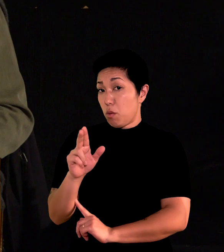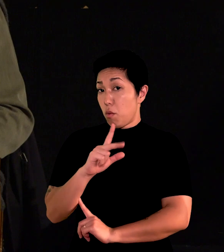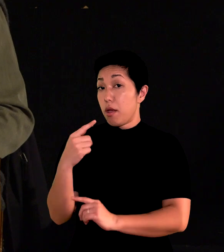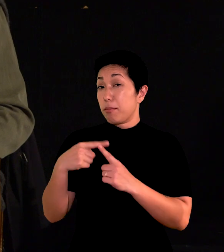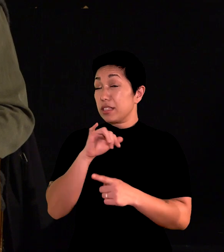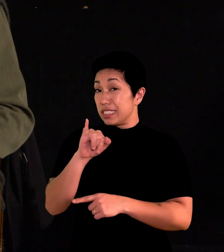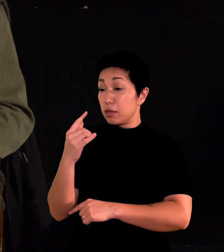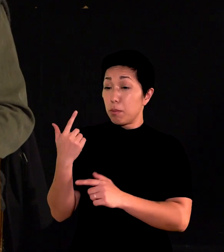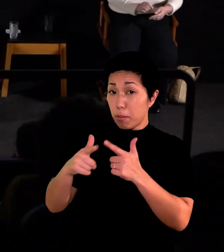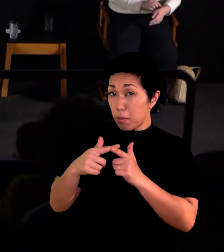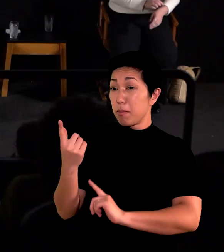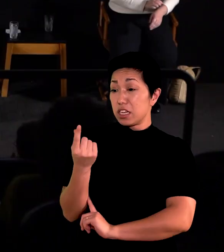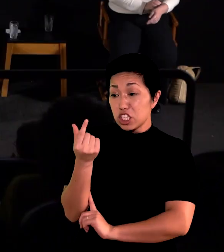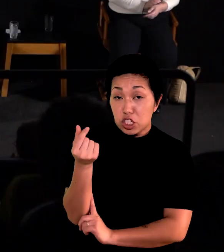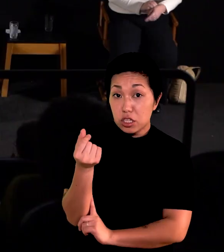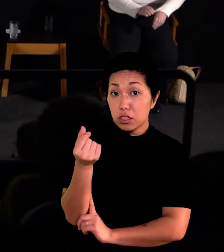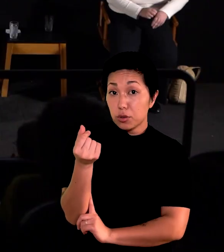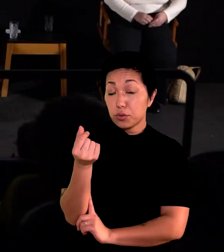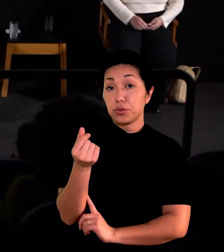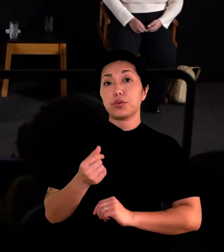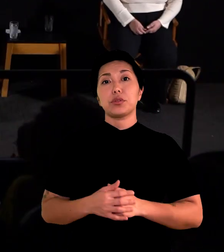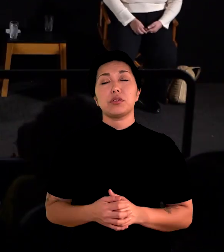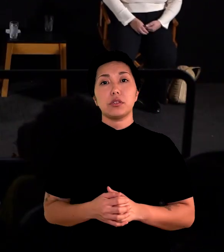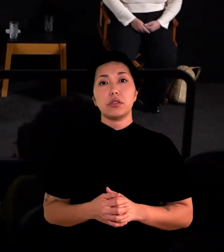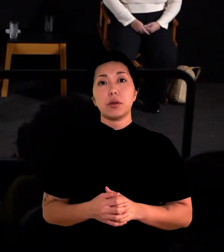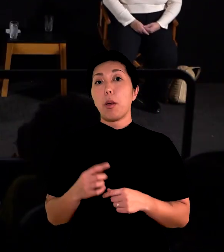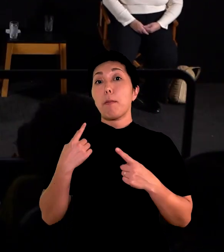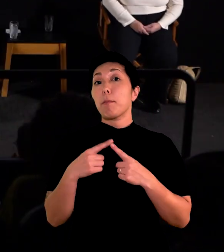de custo. Porque se fosse um custo, né,